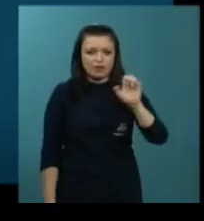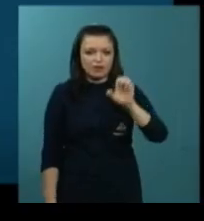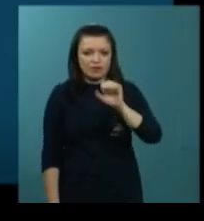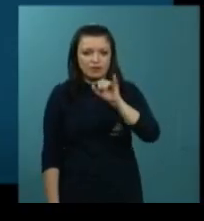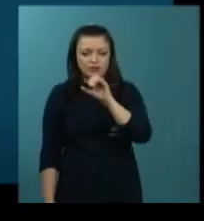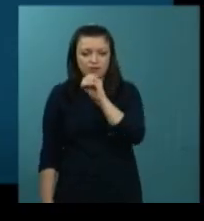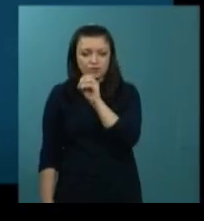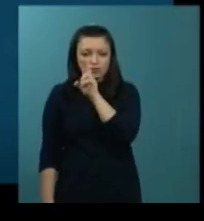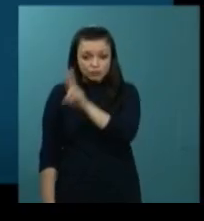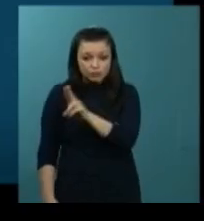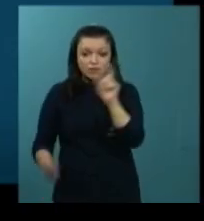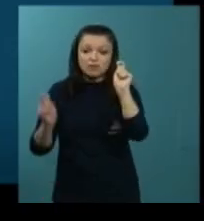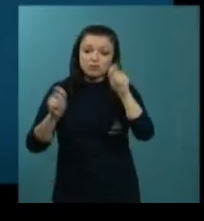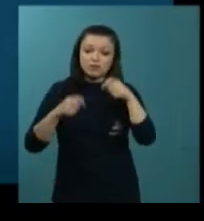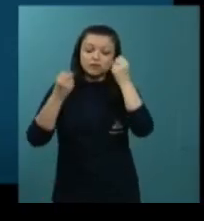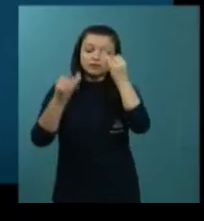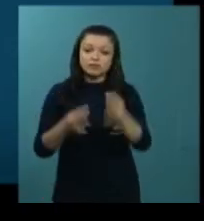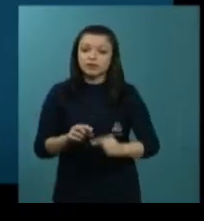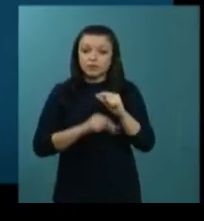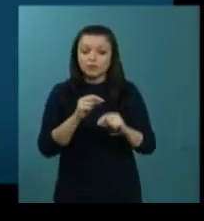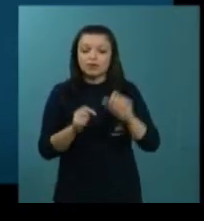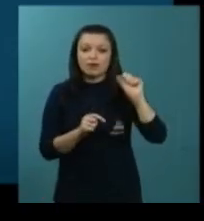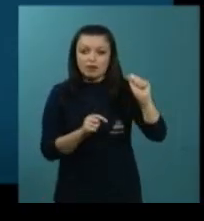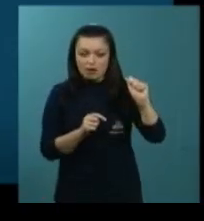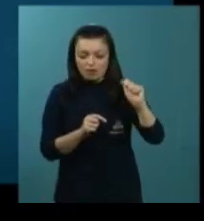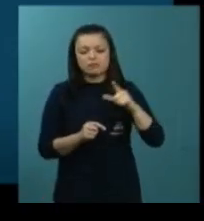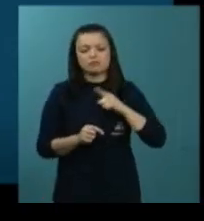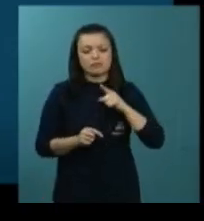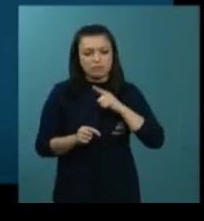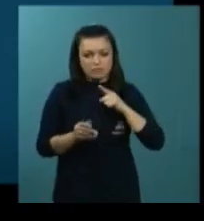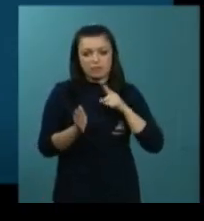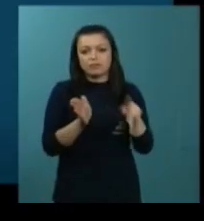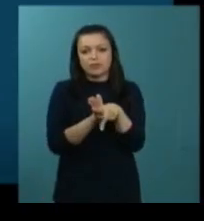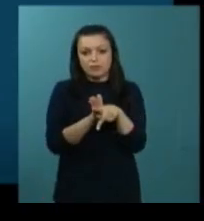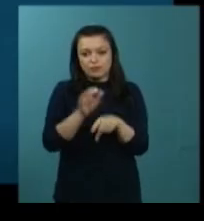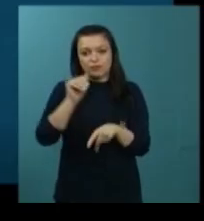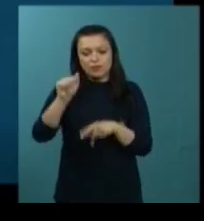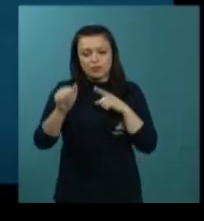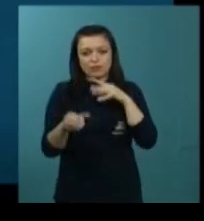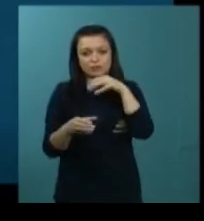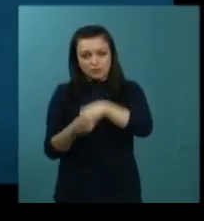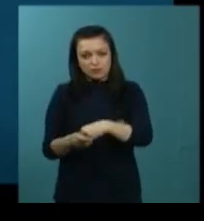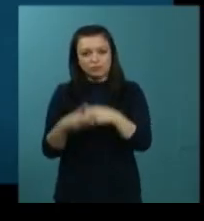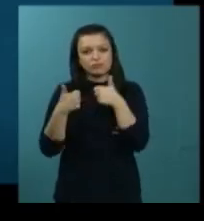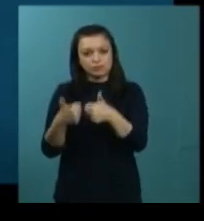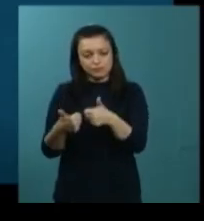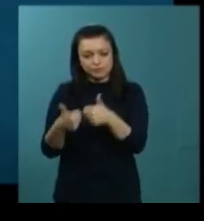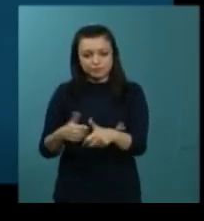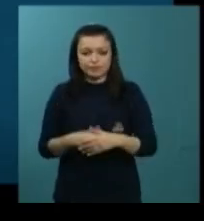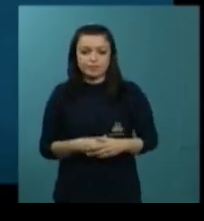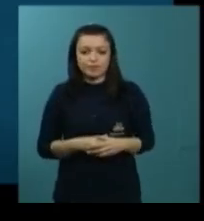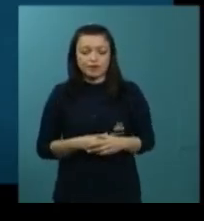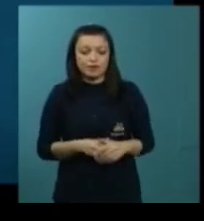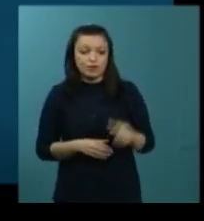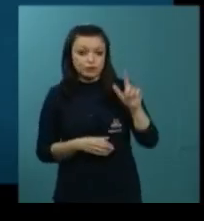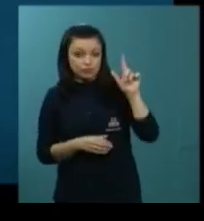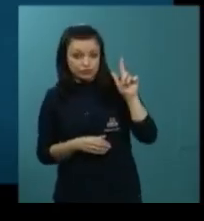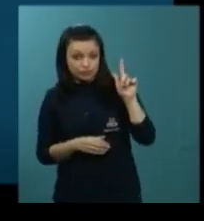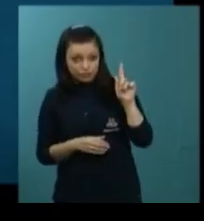podemos dizer que o elemento A pertence ao conjunto A, assim